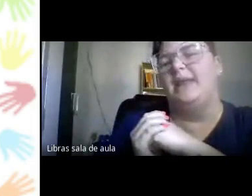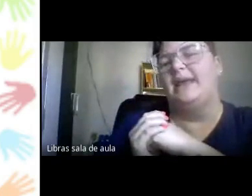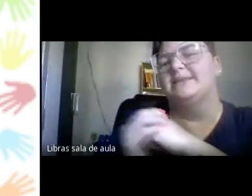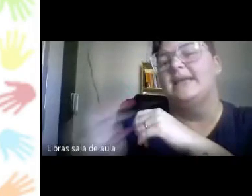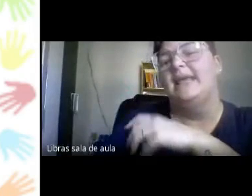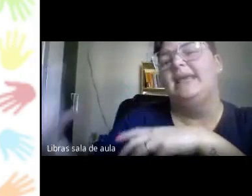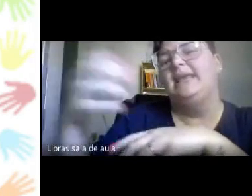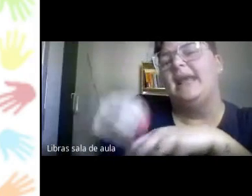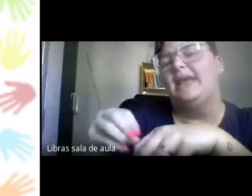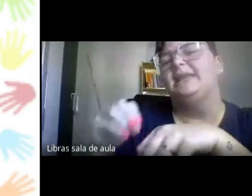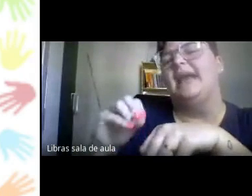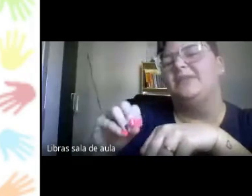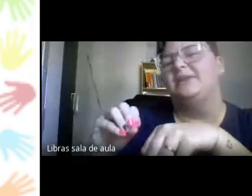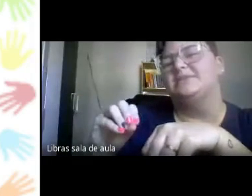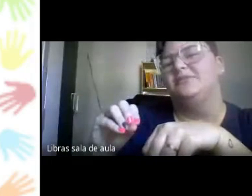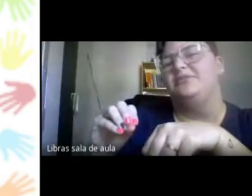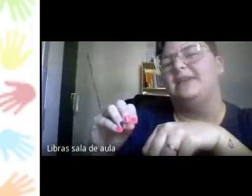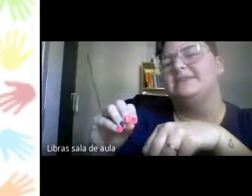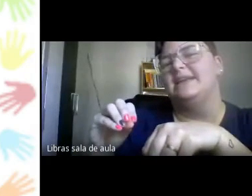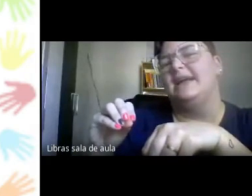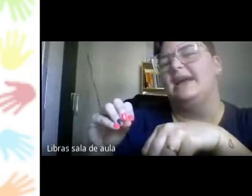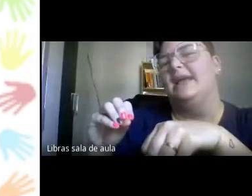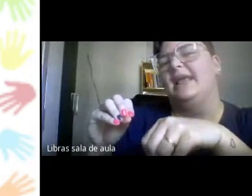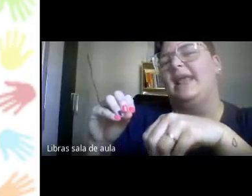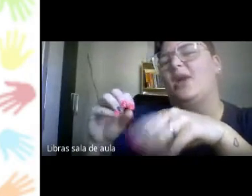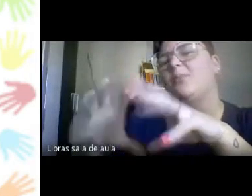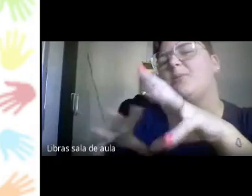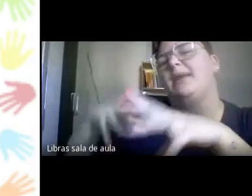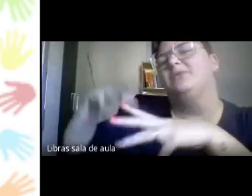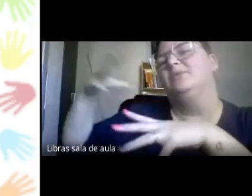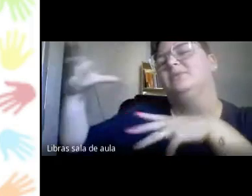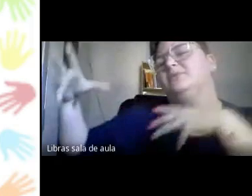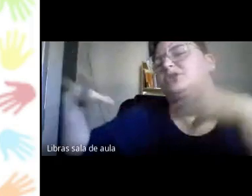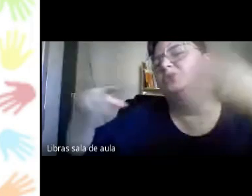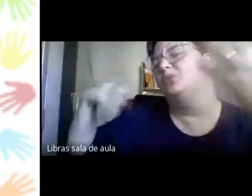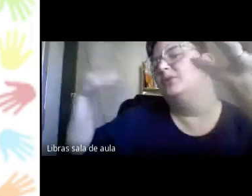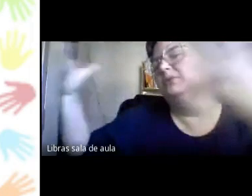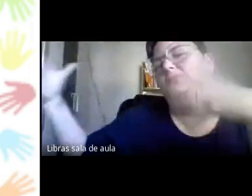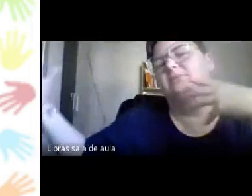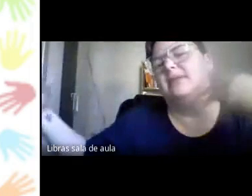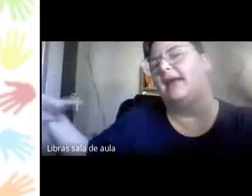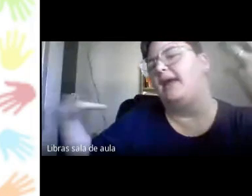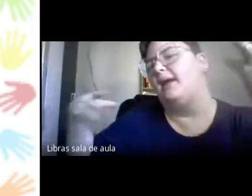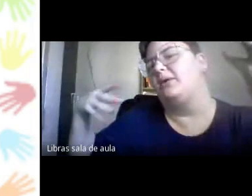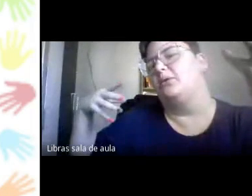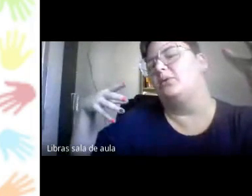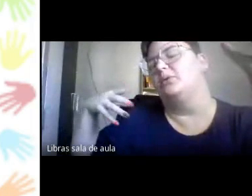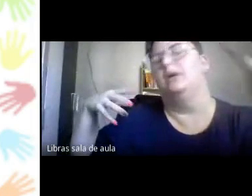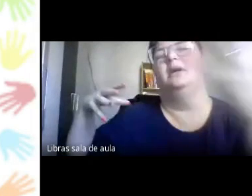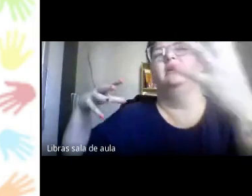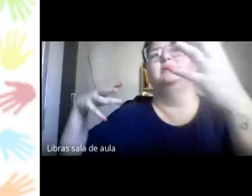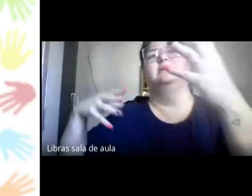os colegas. E na educação física, é o momento de tu, né,